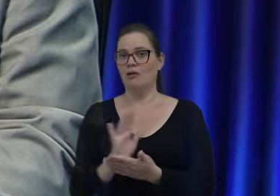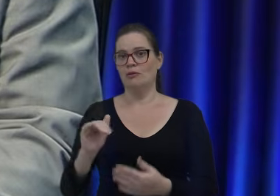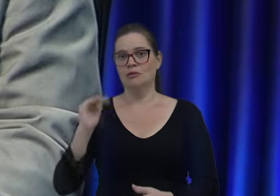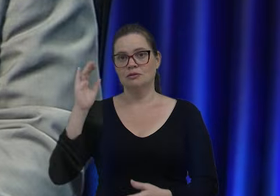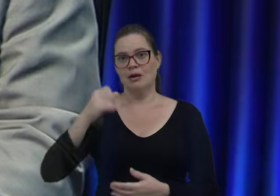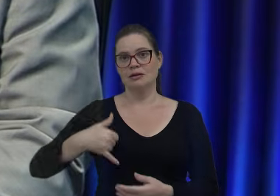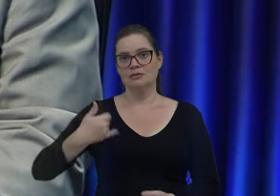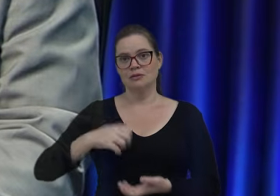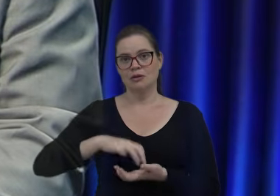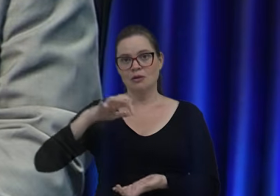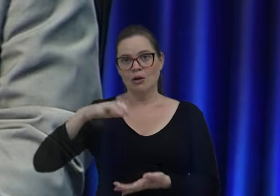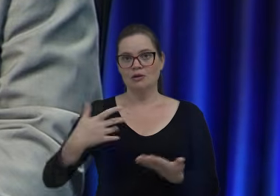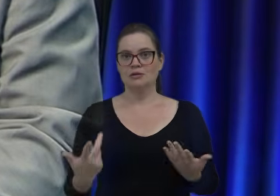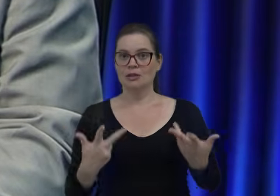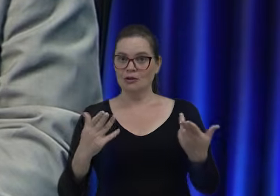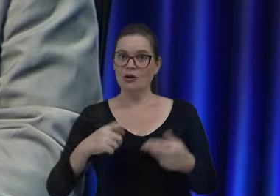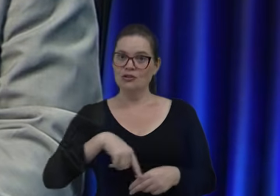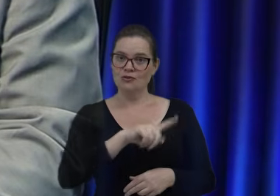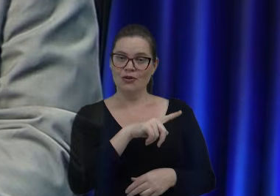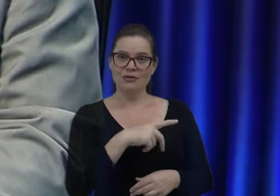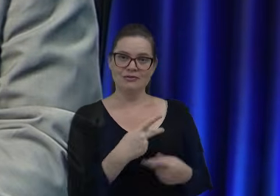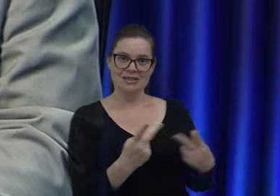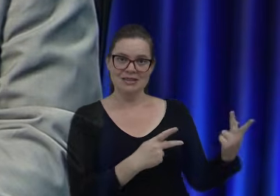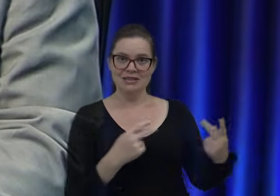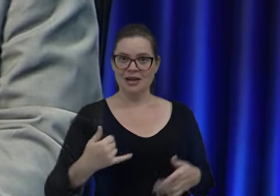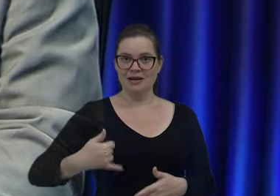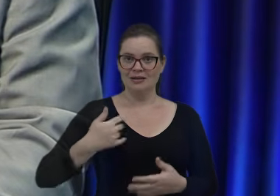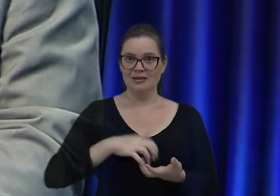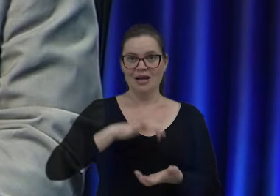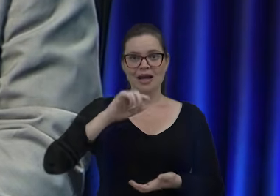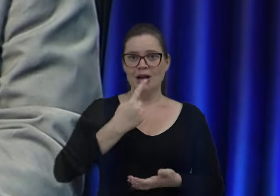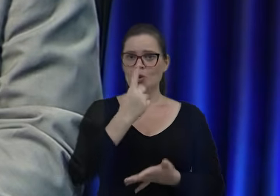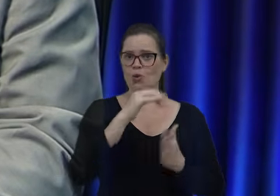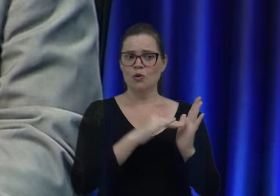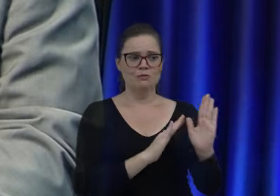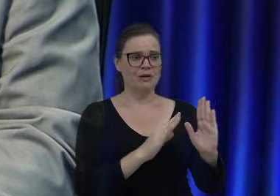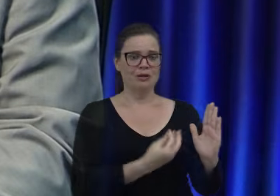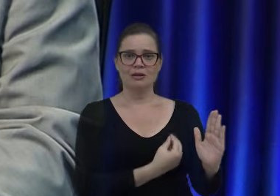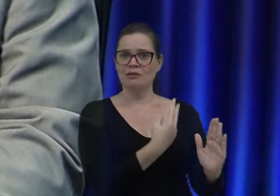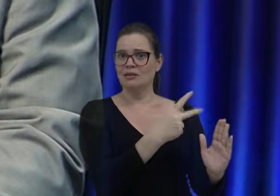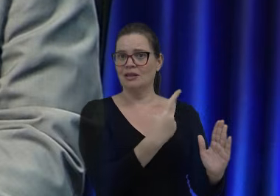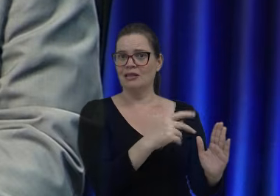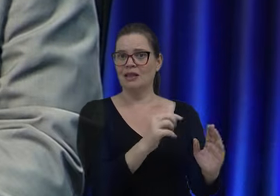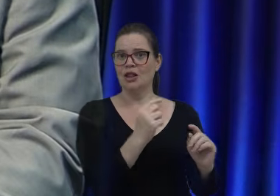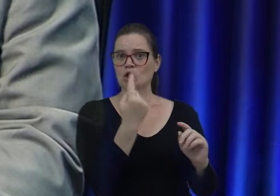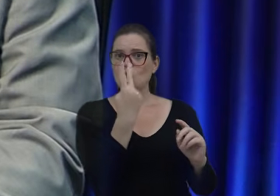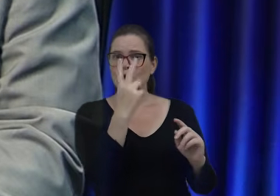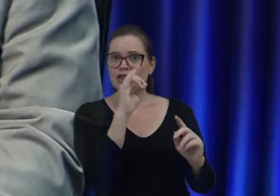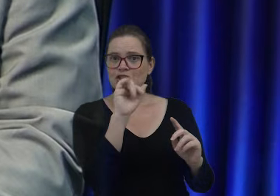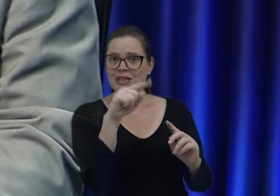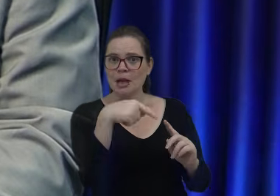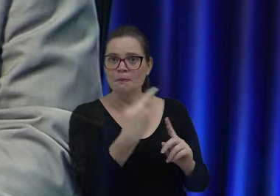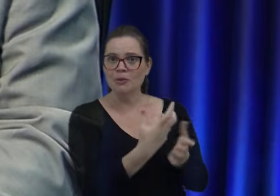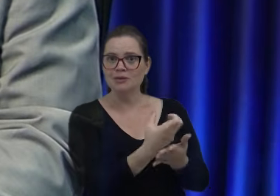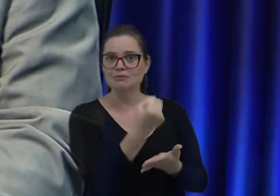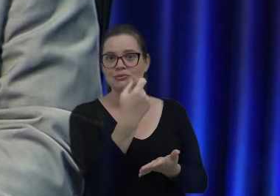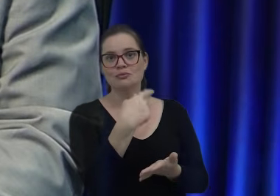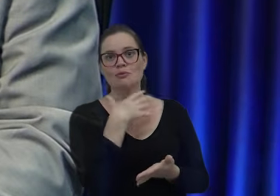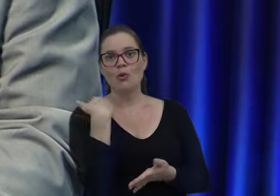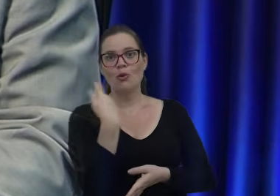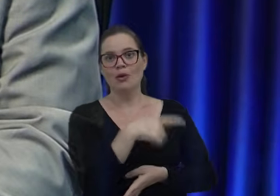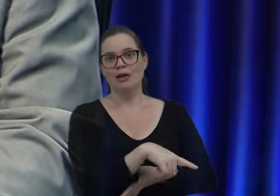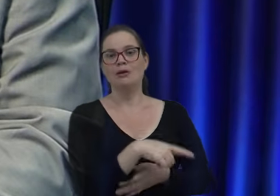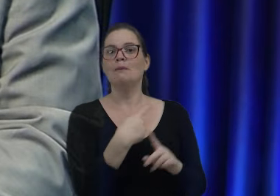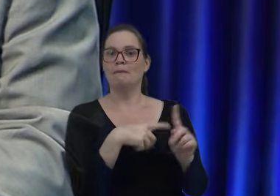maduro. Esse senhor que nós fomos visitar era o último instante da sua vida, o último instante. Mas Deus recolheu para ele